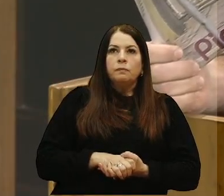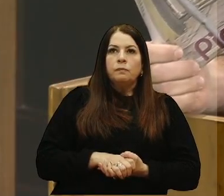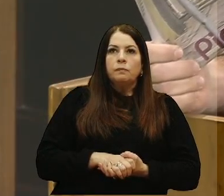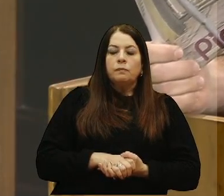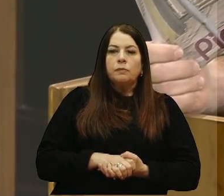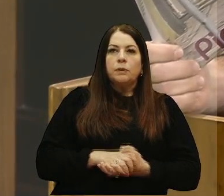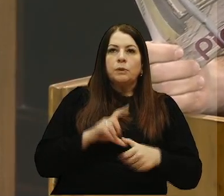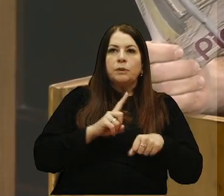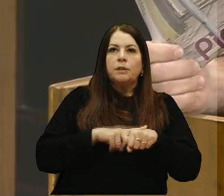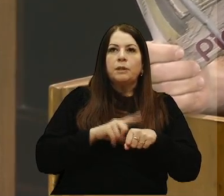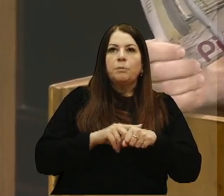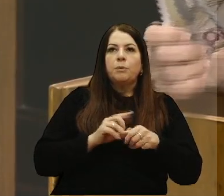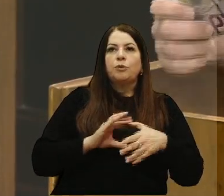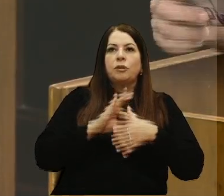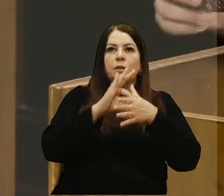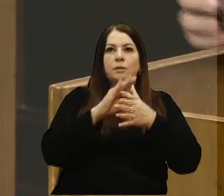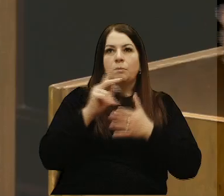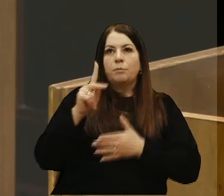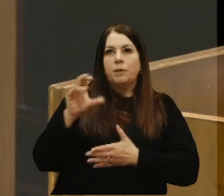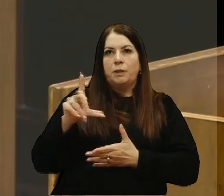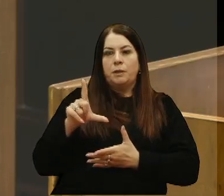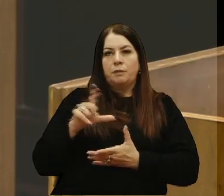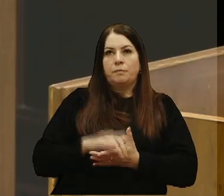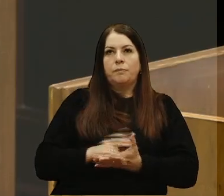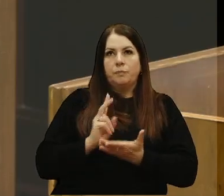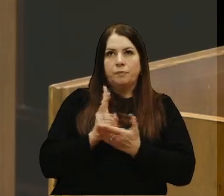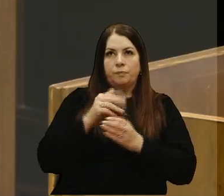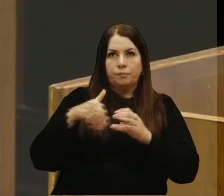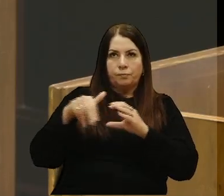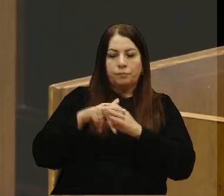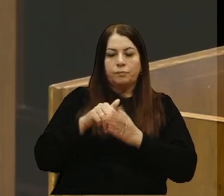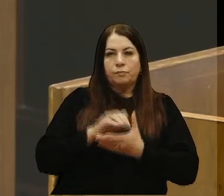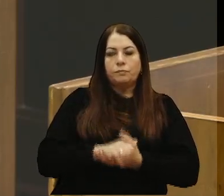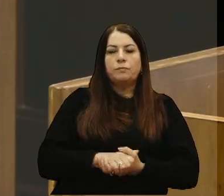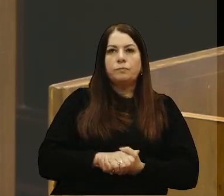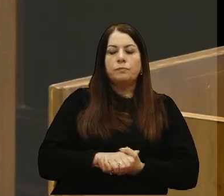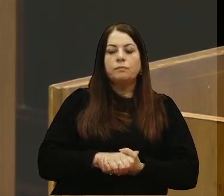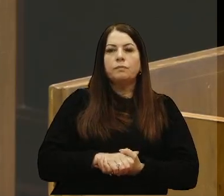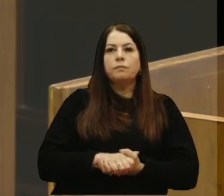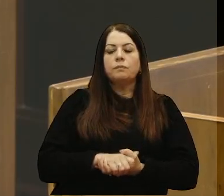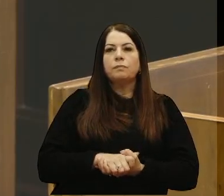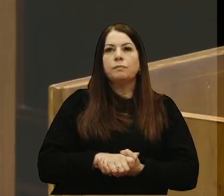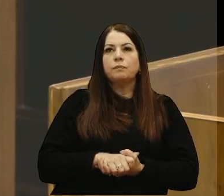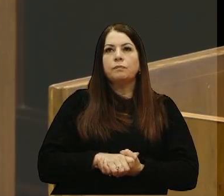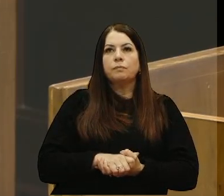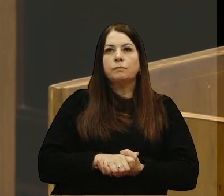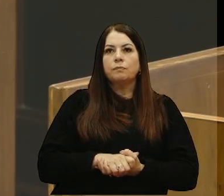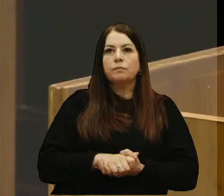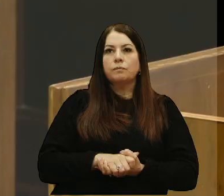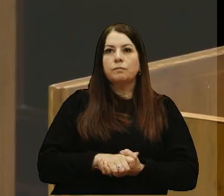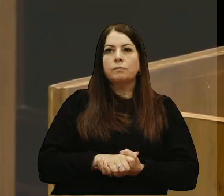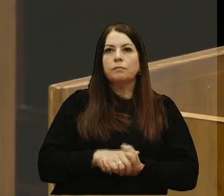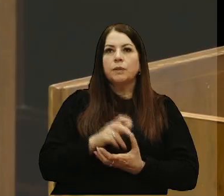Tempo de líder do PL. Segue Declaração de líder. Segue em declaração de líder da bancada do PL, vereador